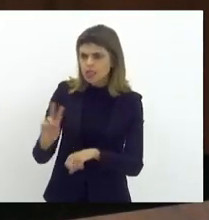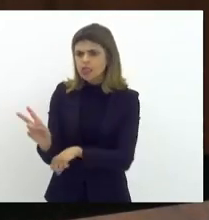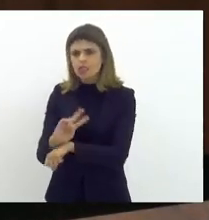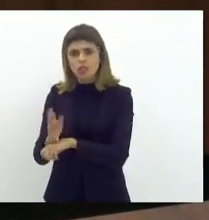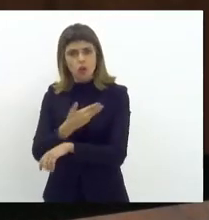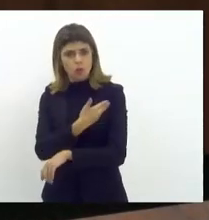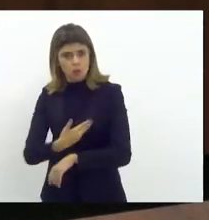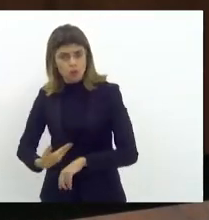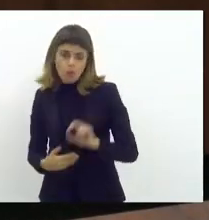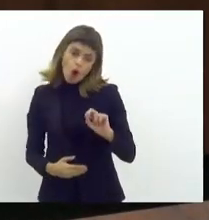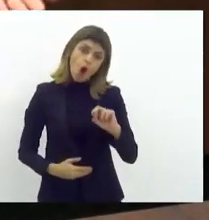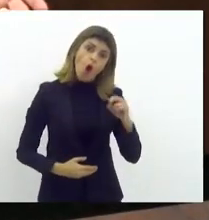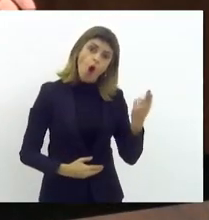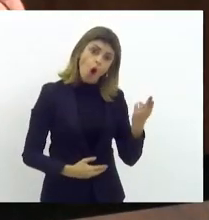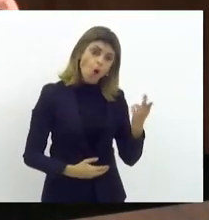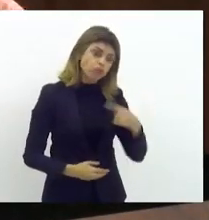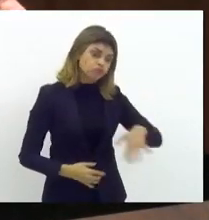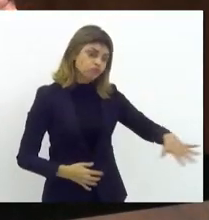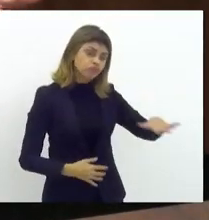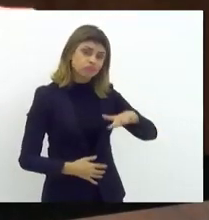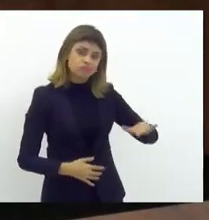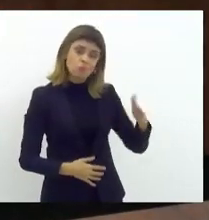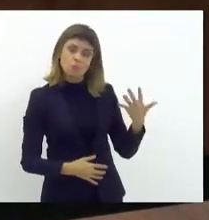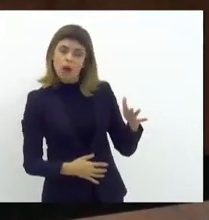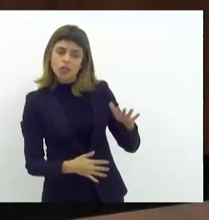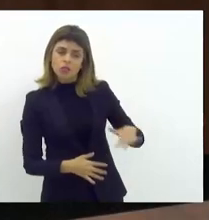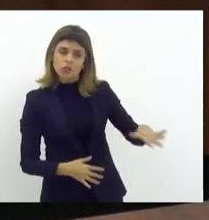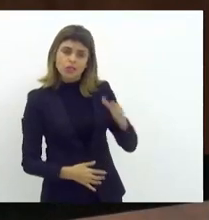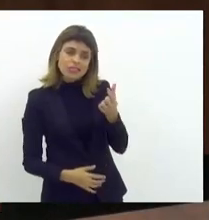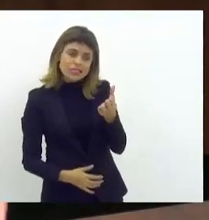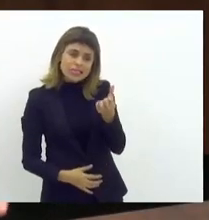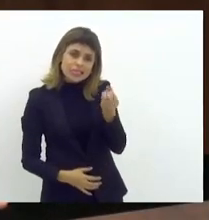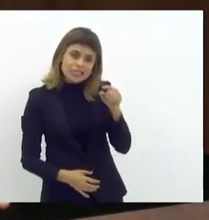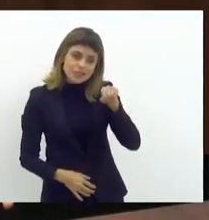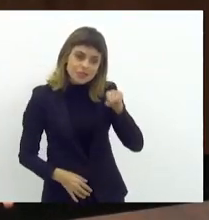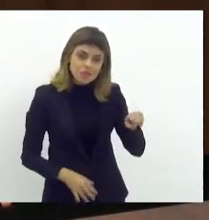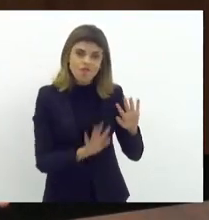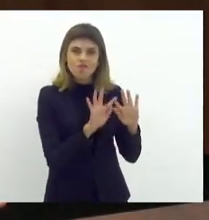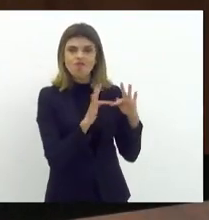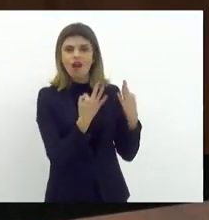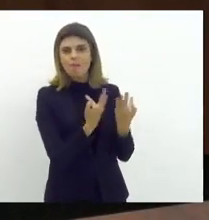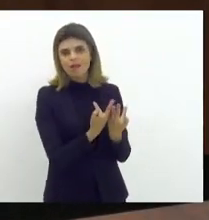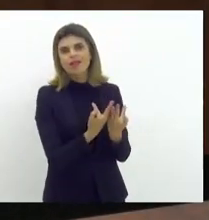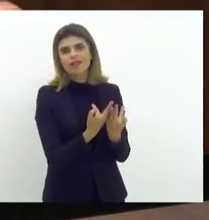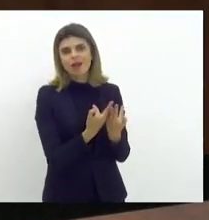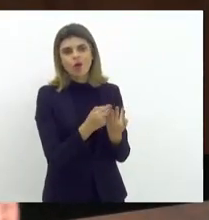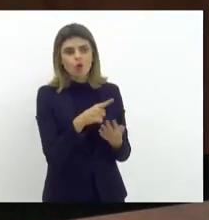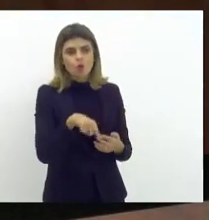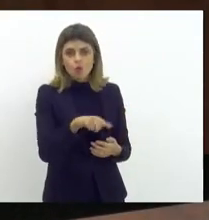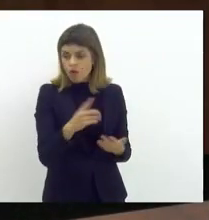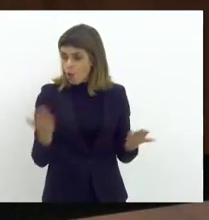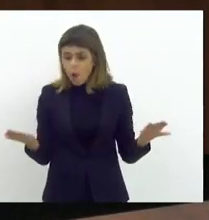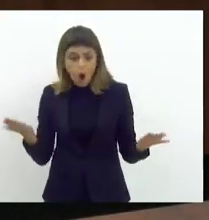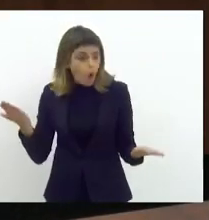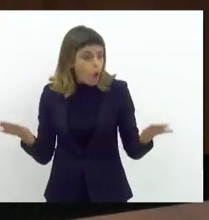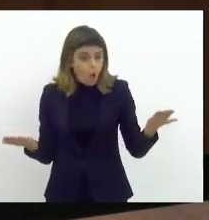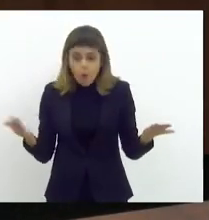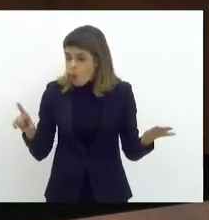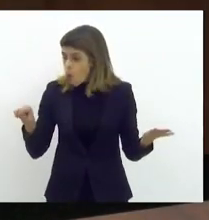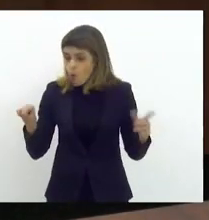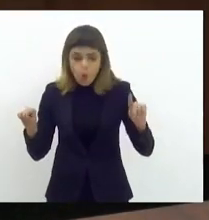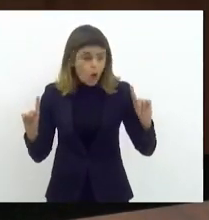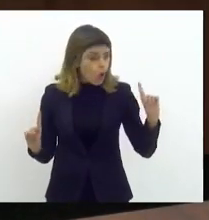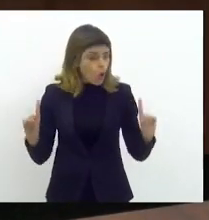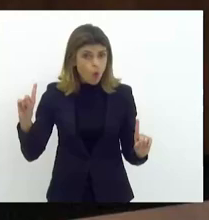ou as aproximadamente 60 mil famílias com uma solução ainda